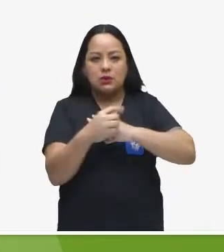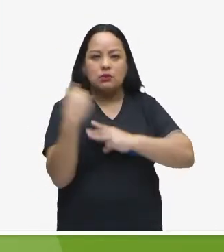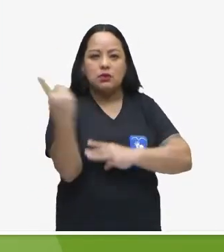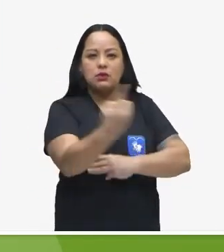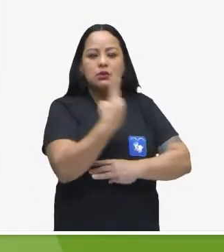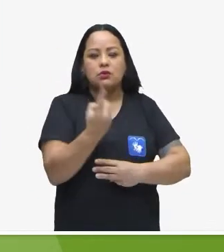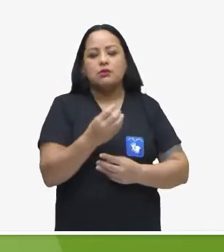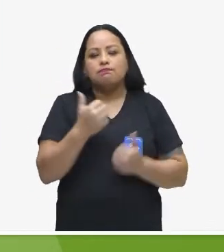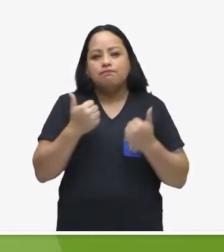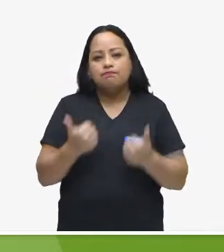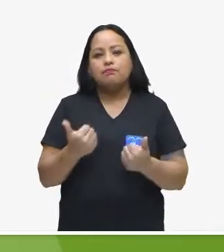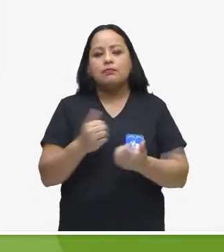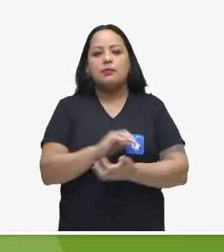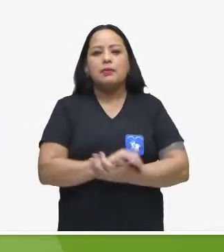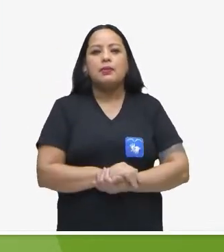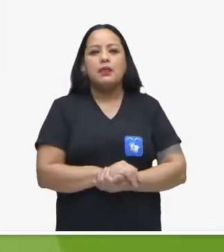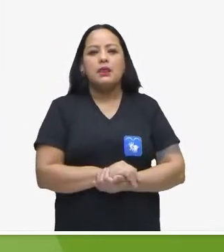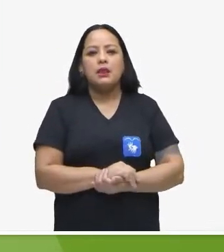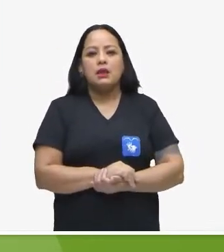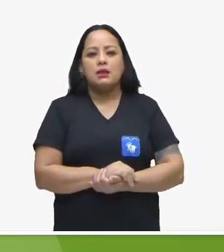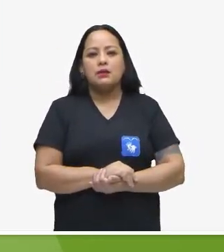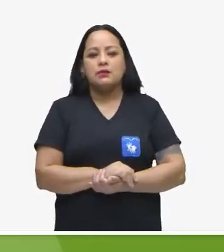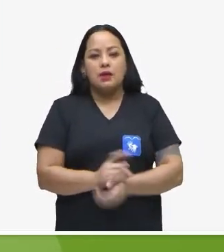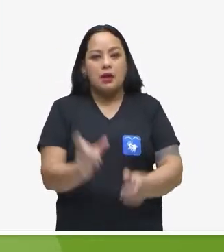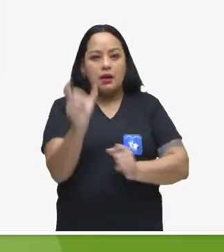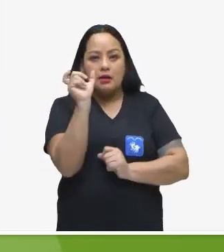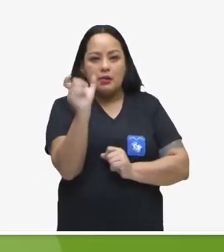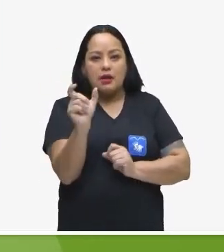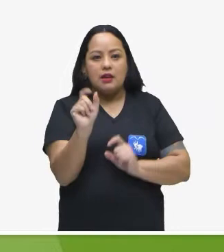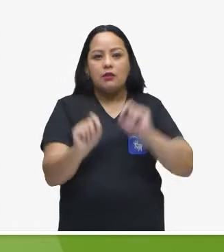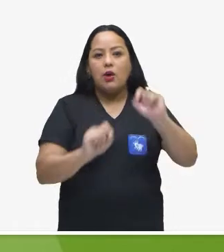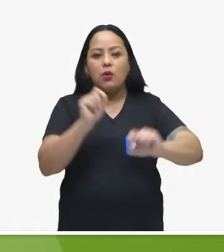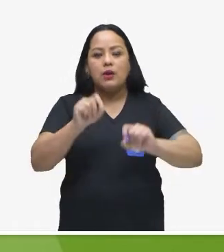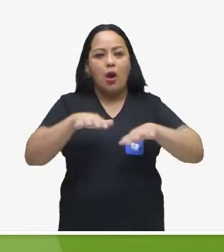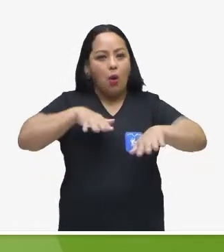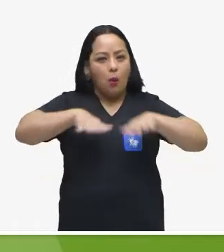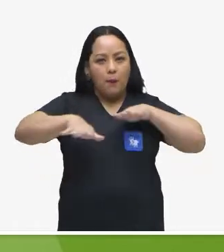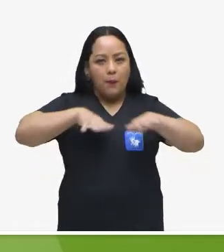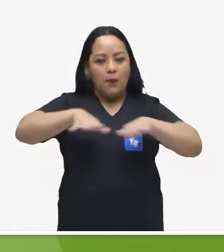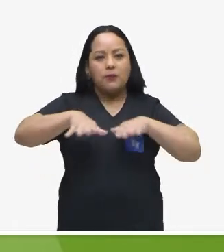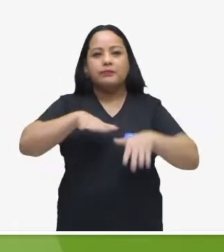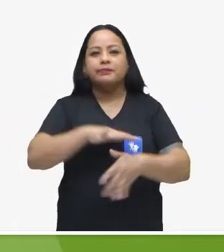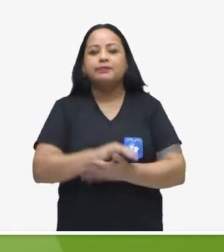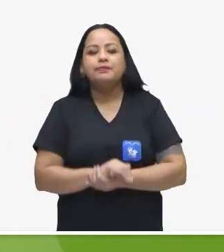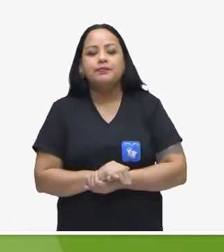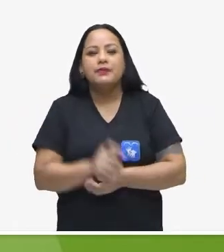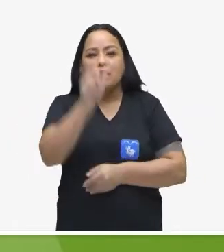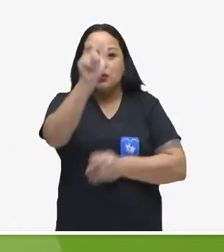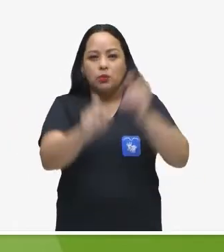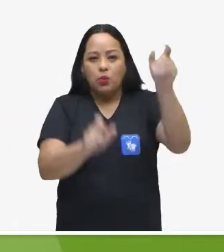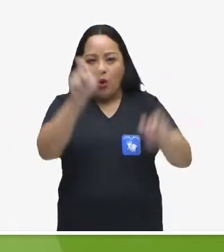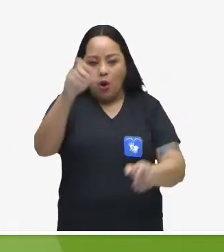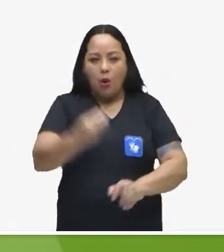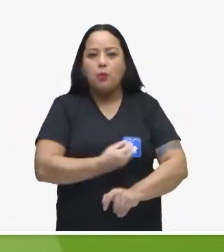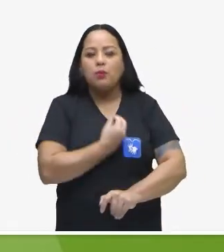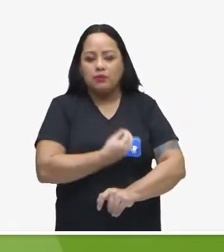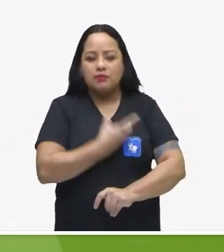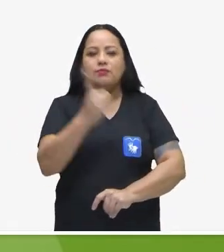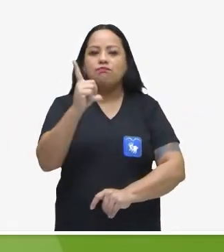tá bom? Vamos para o outro termo, que é movimento. Então, os seres vivos têm